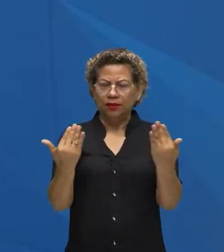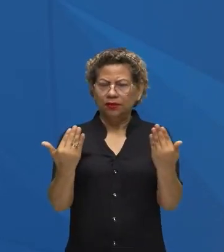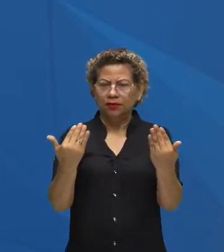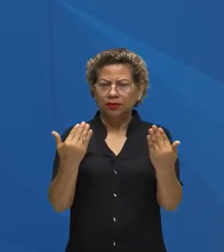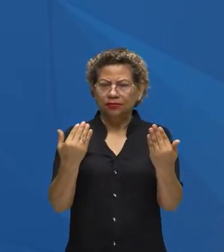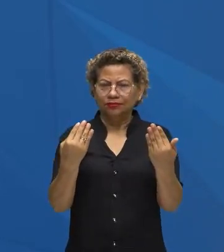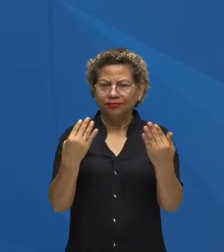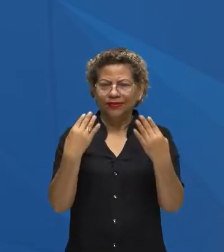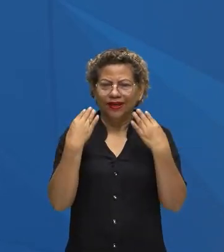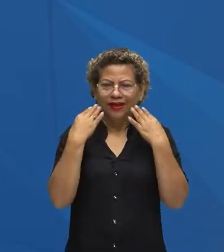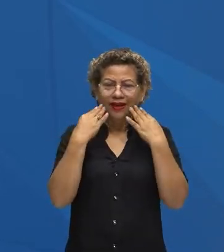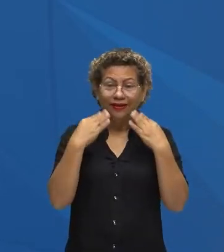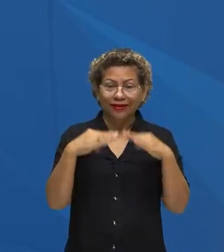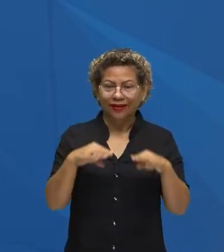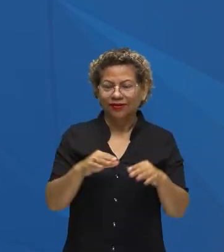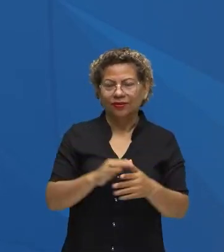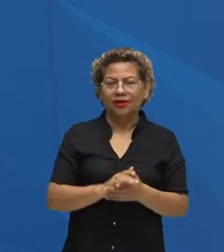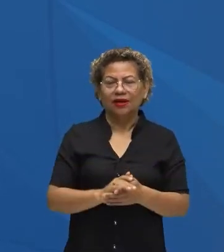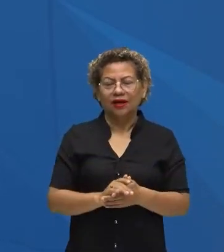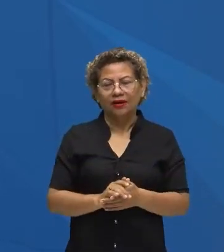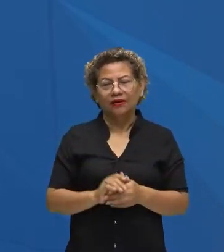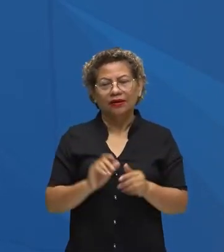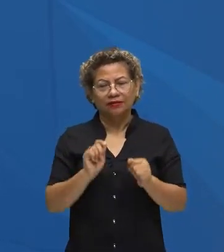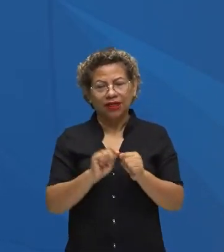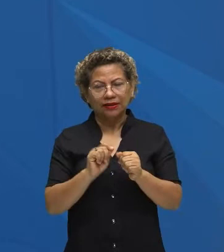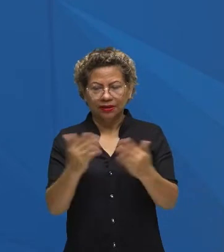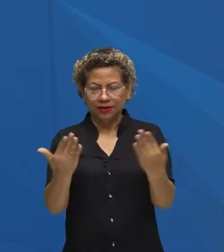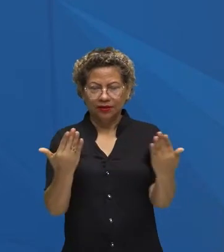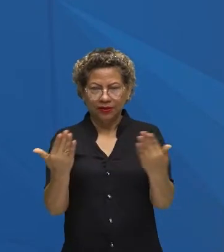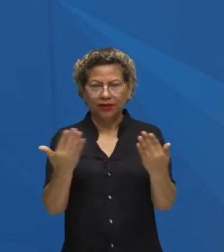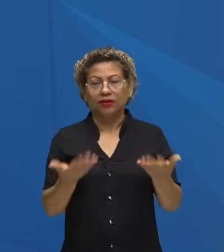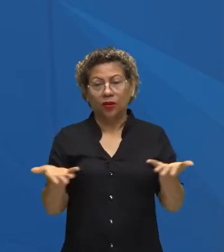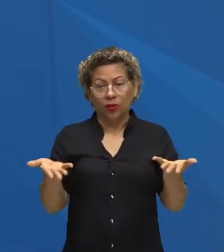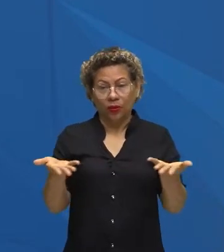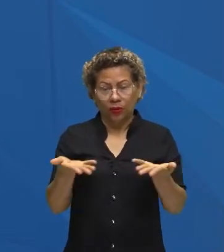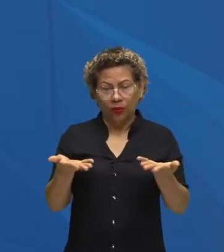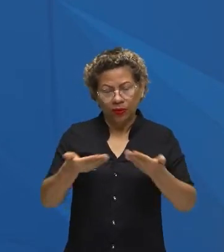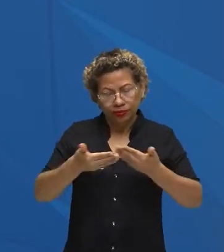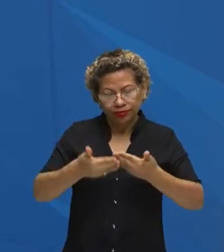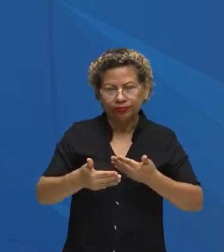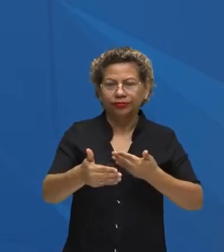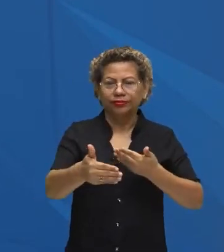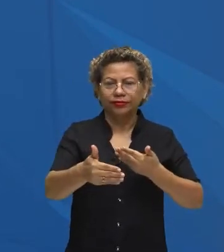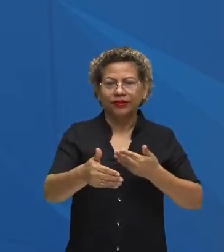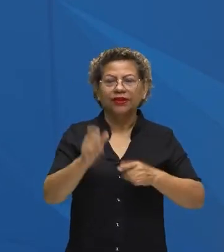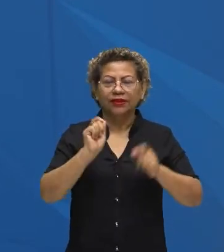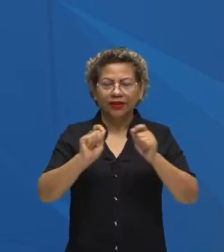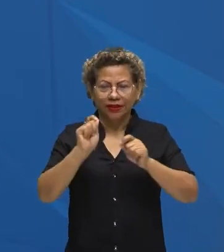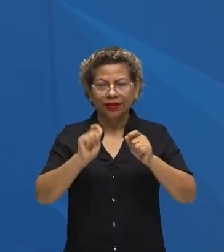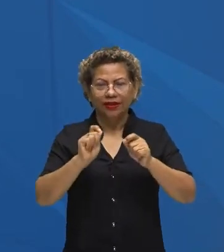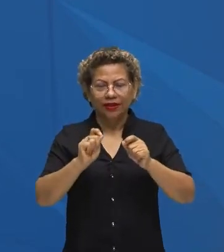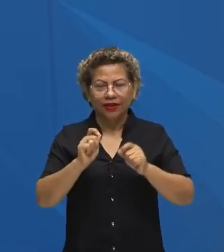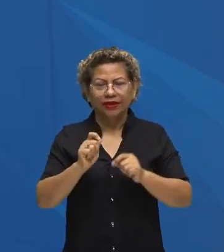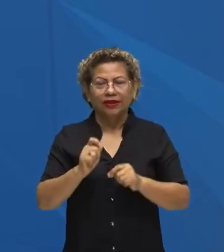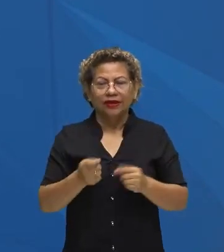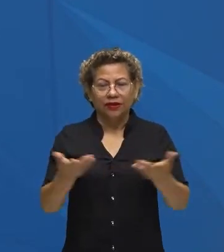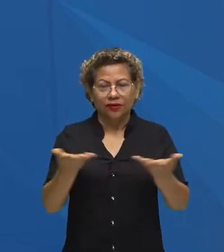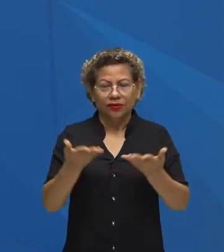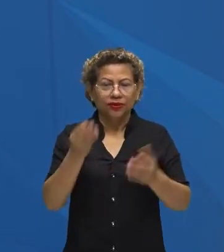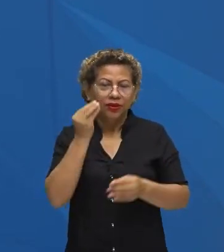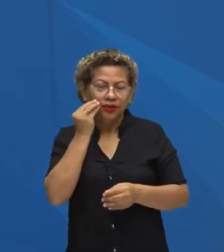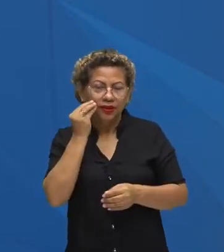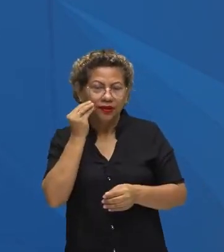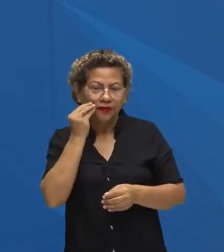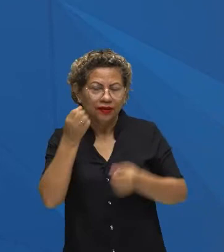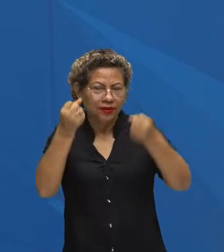ditados populares você perceber esse tipo de comparação. Então, a partir de hoje, quem assistiu o Espia Essa Conversa sabe o que é metáfora, e